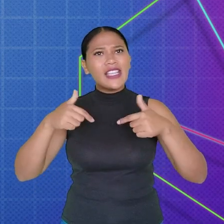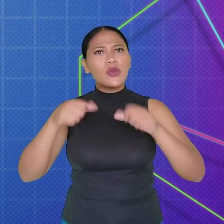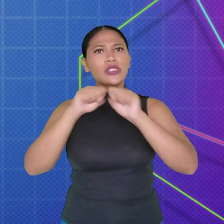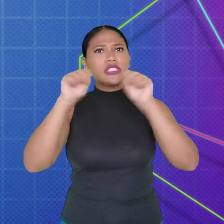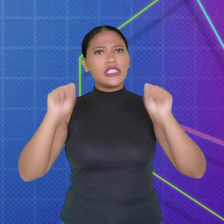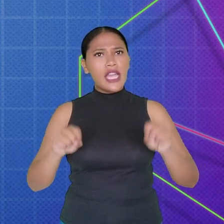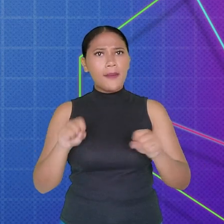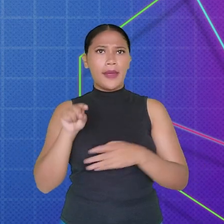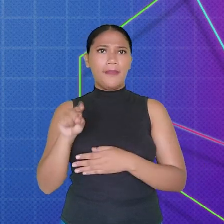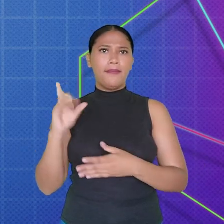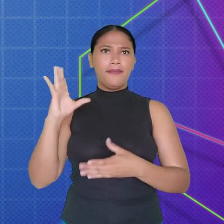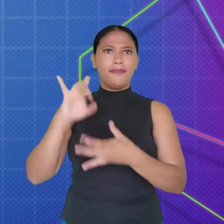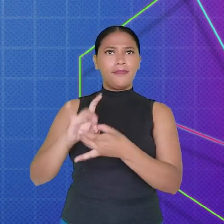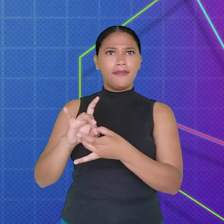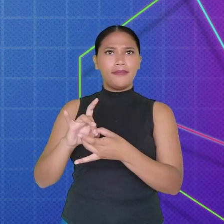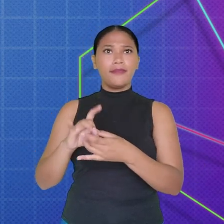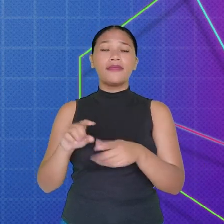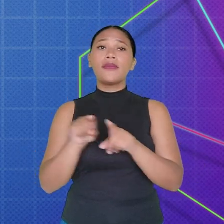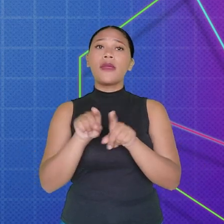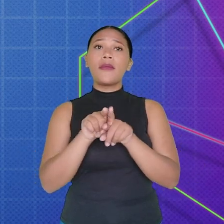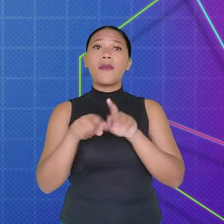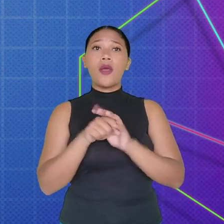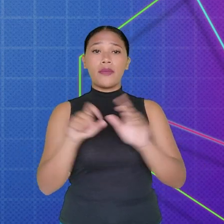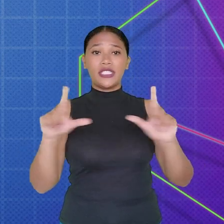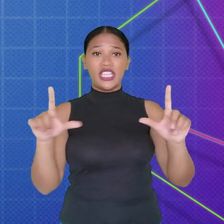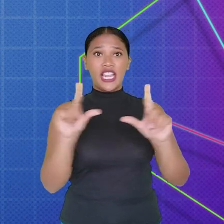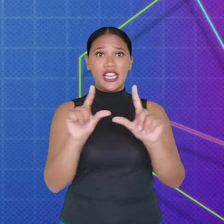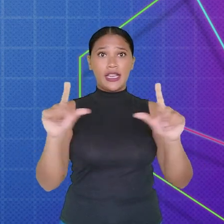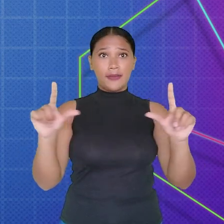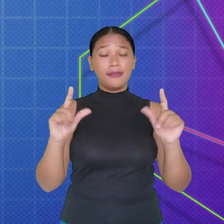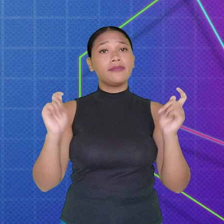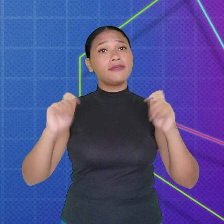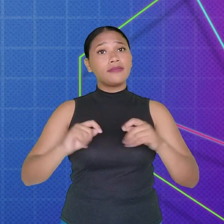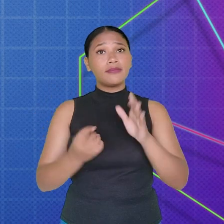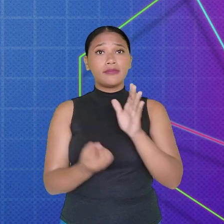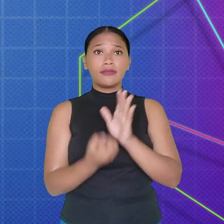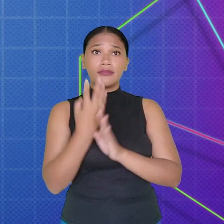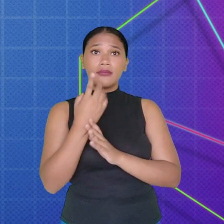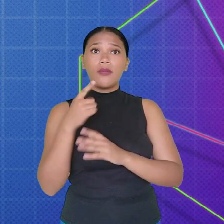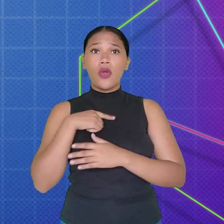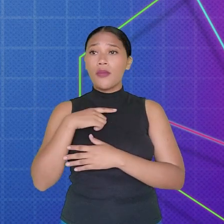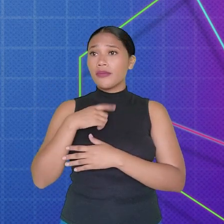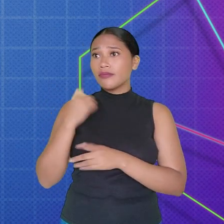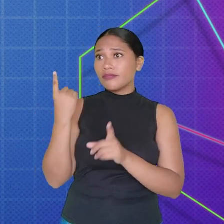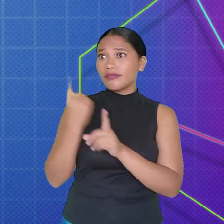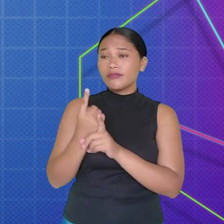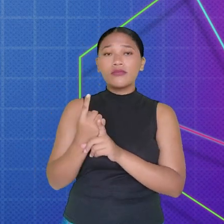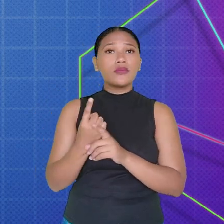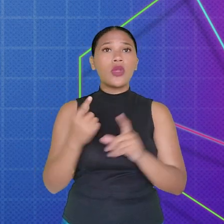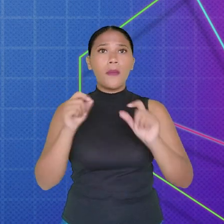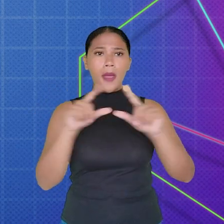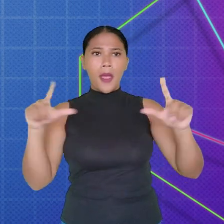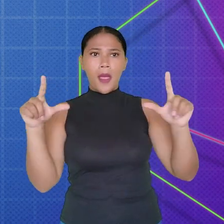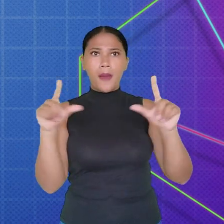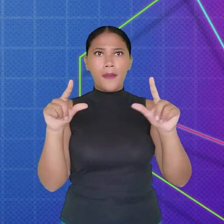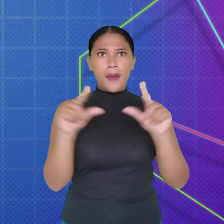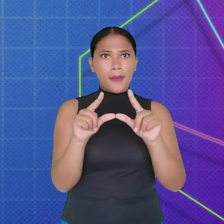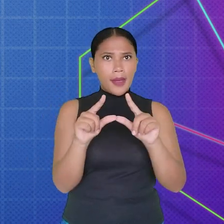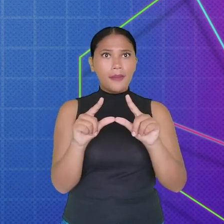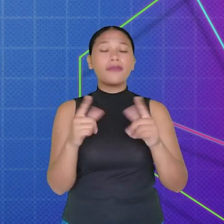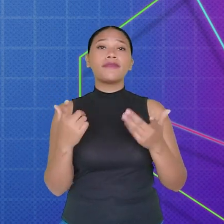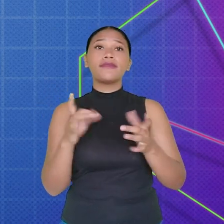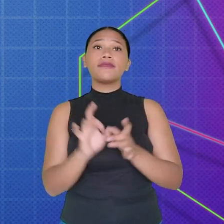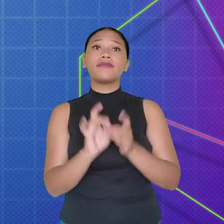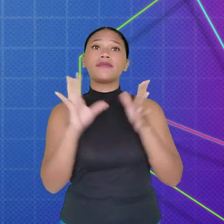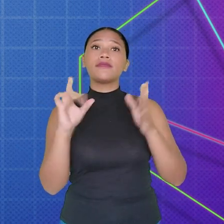do sistema operacional. Redimensionamento da janela. É possível criar eventos para detectar quando o jogador redimensiona a janela do